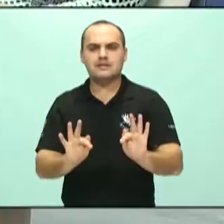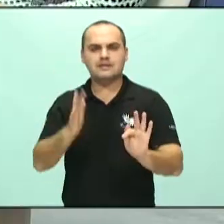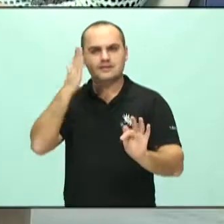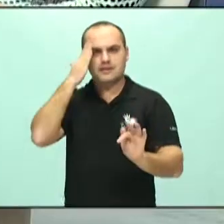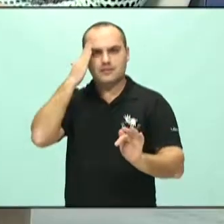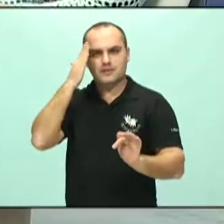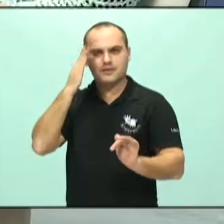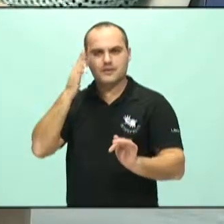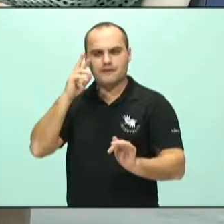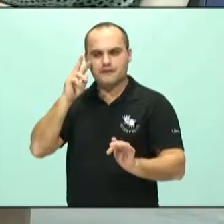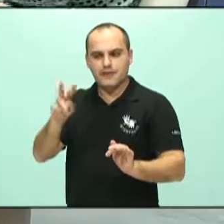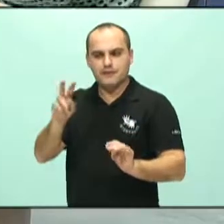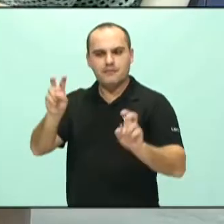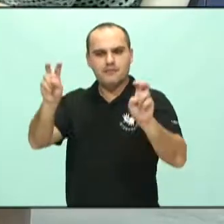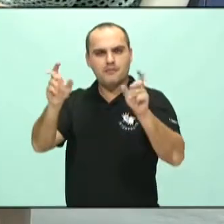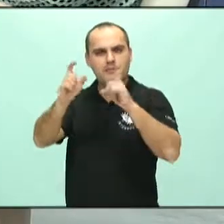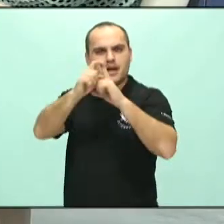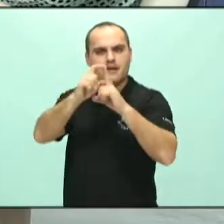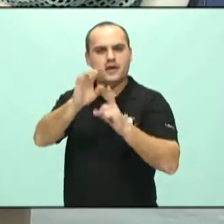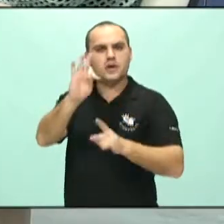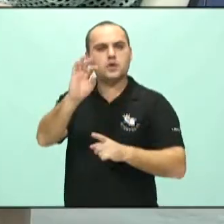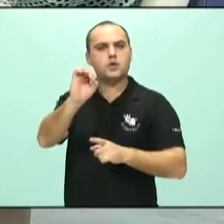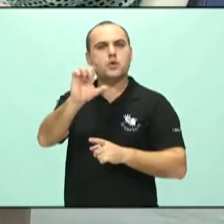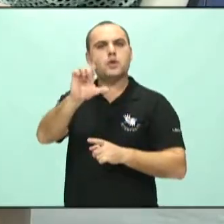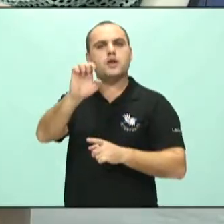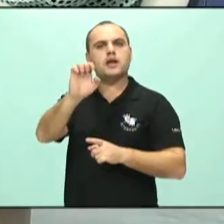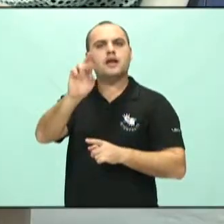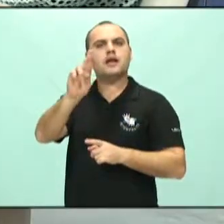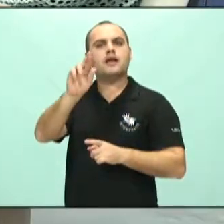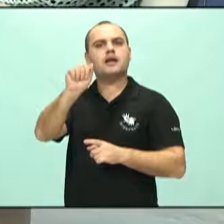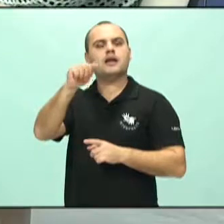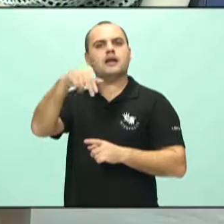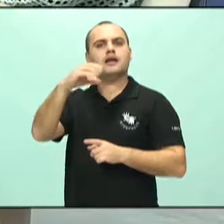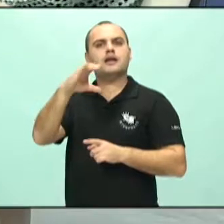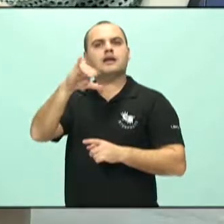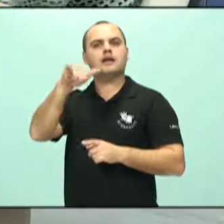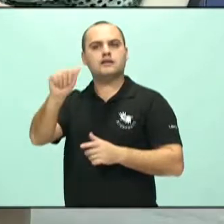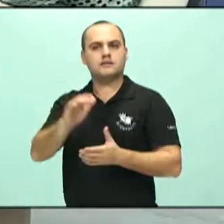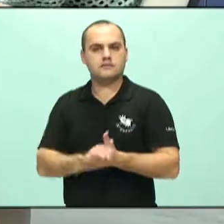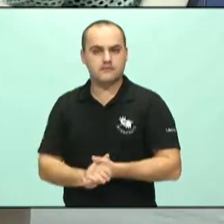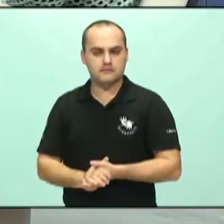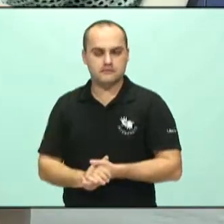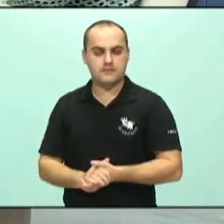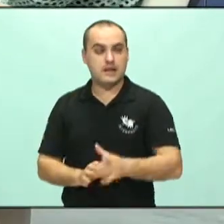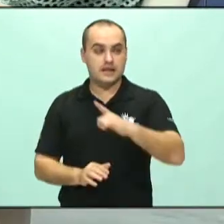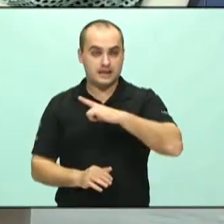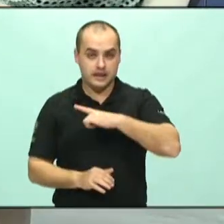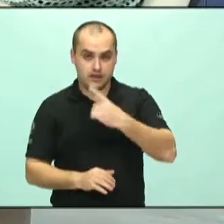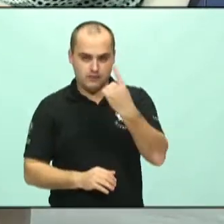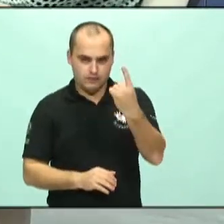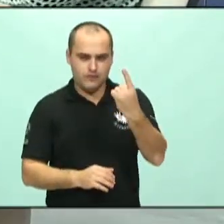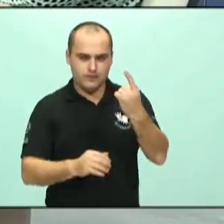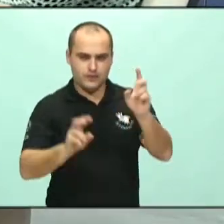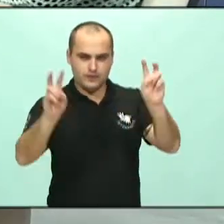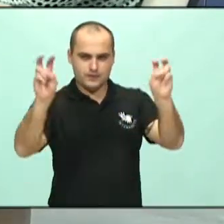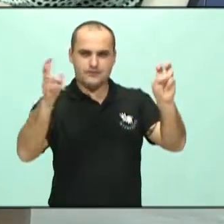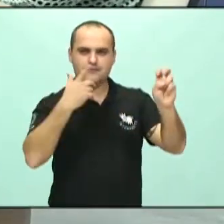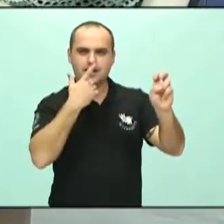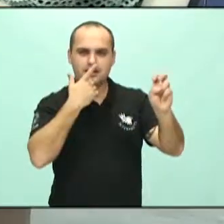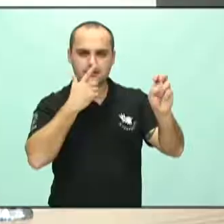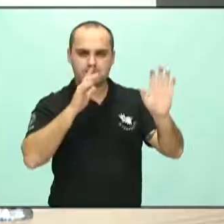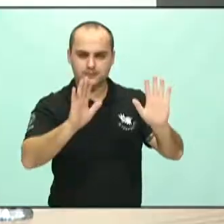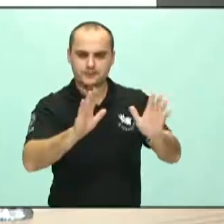tolerância no nosso contexto geral, né? Tem um tópico que a gente ainda não falou, é que nas capacitações se fala também sobre direito